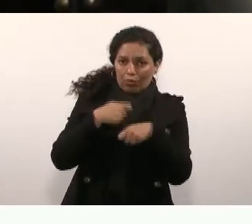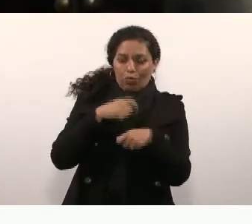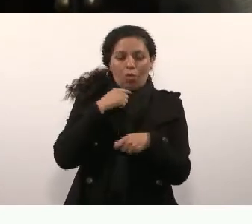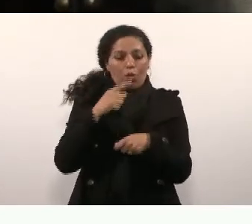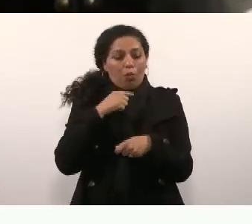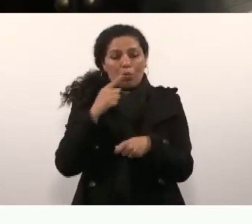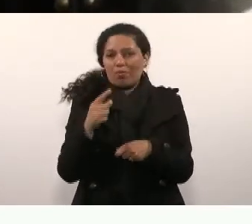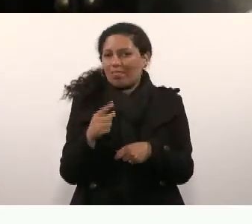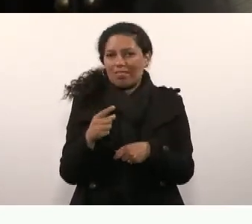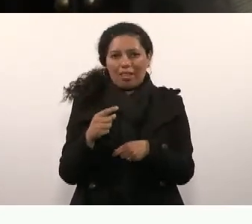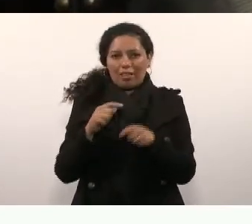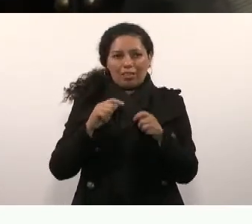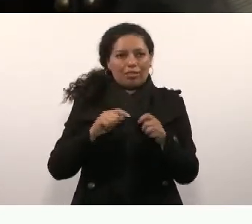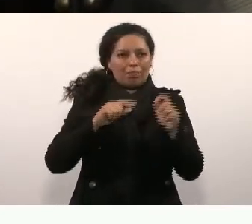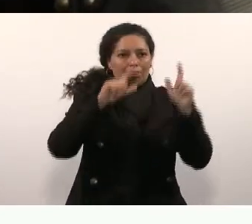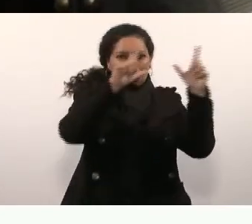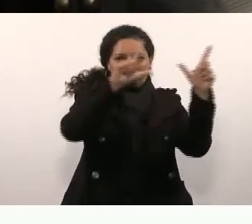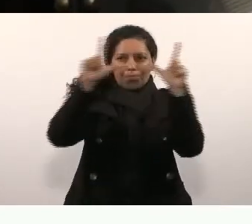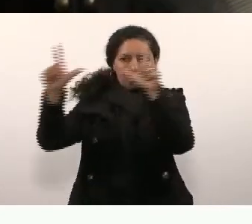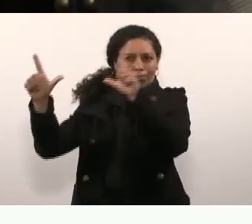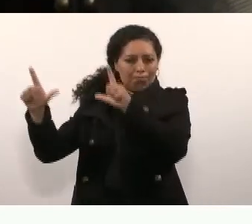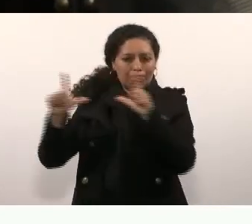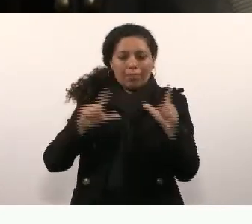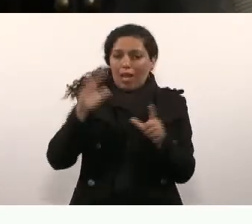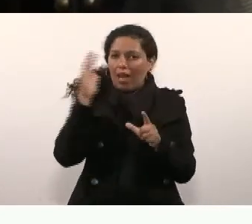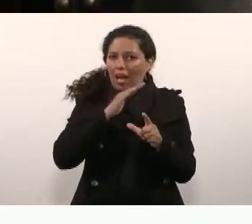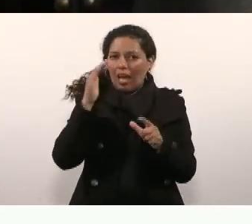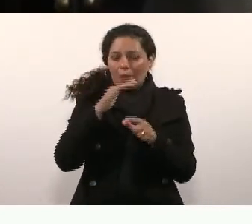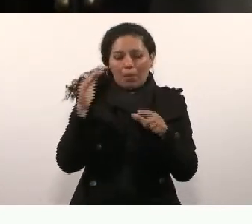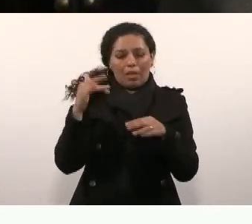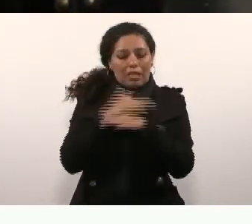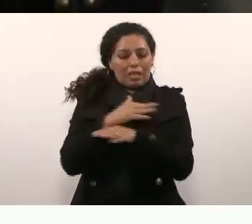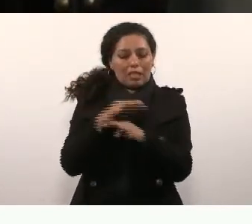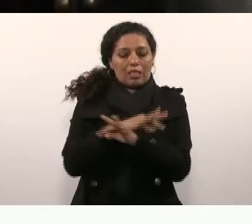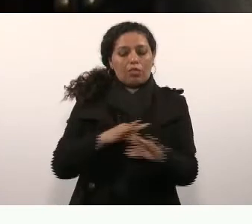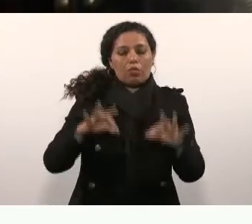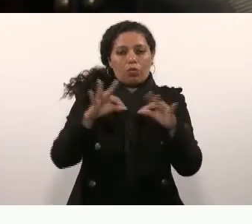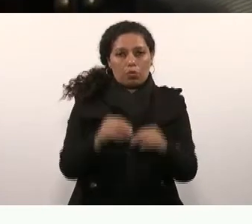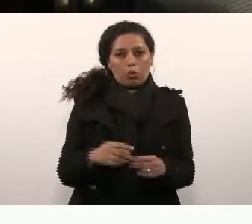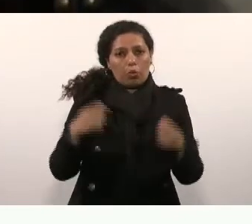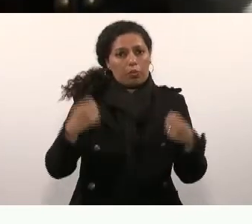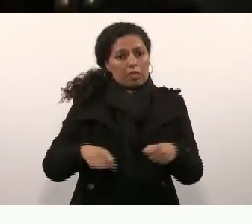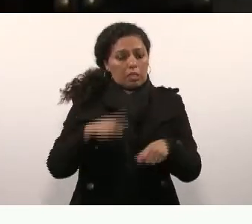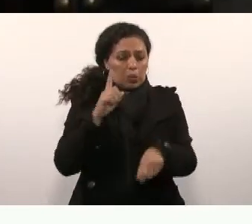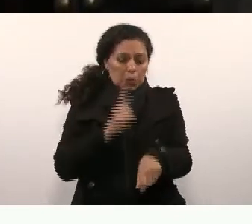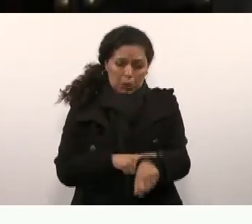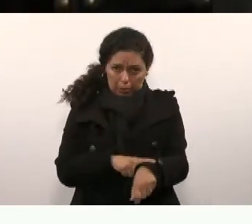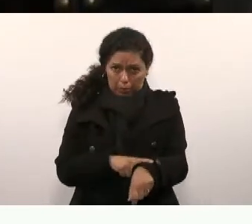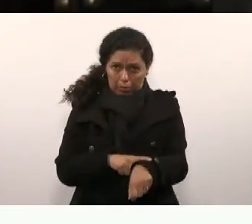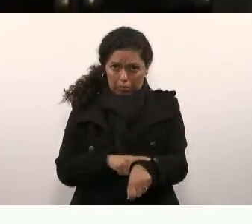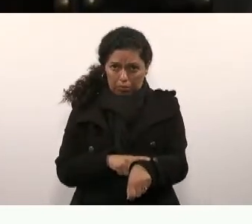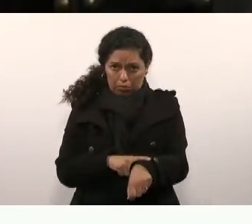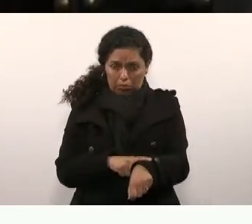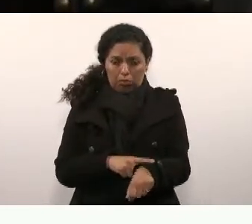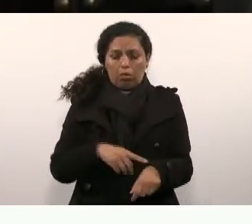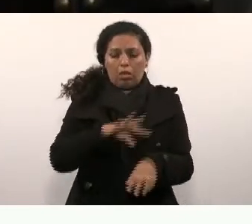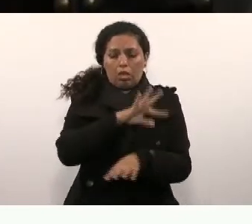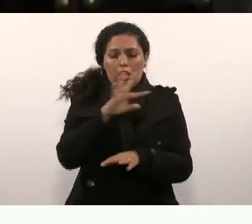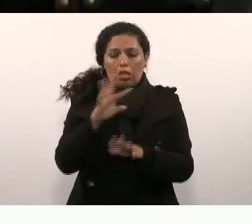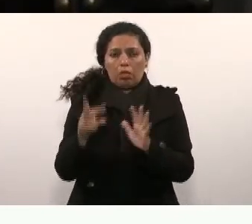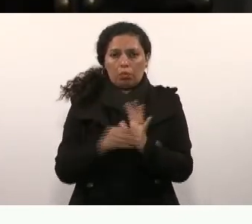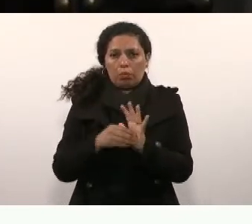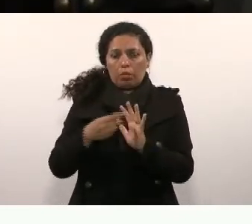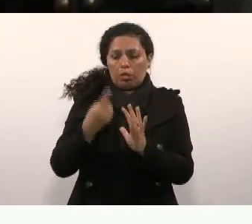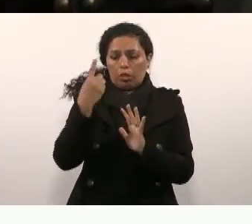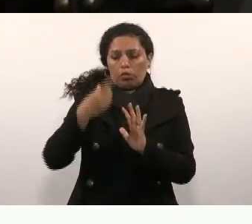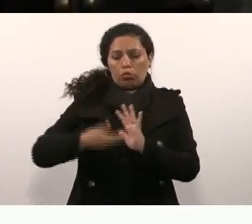confeccionar e colocar todas as placas de um dia para o outro. É necessário que haja um tempo previsto para tal. A emenda 1